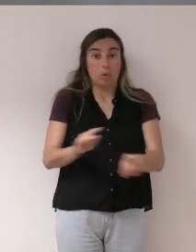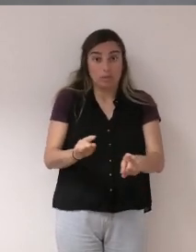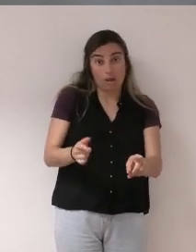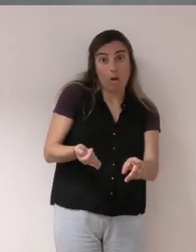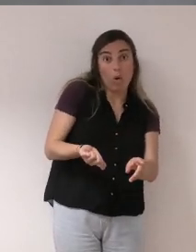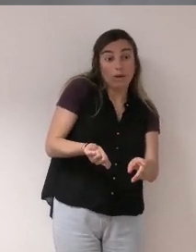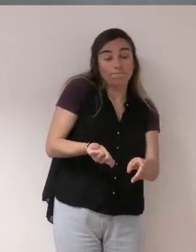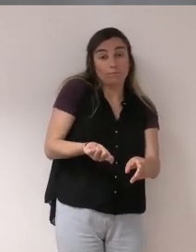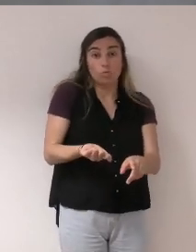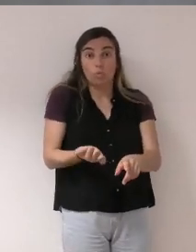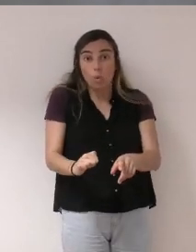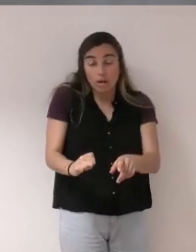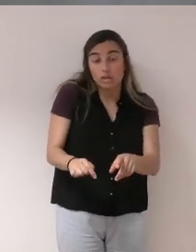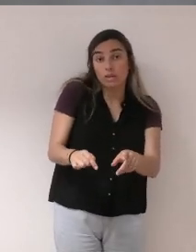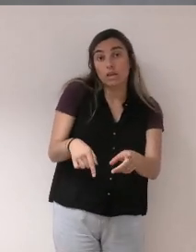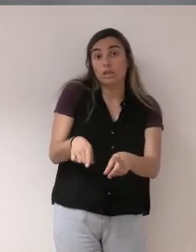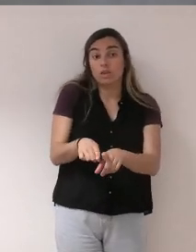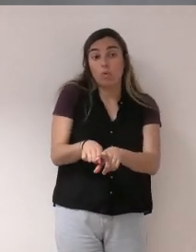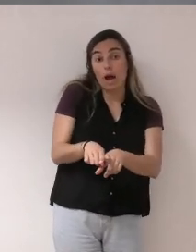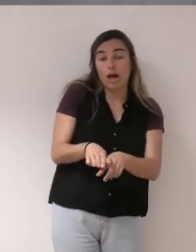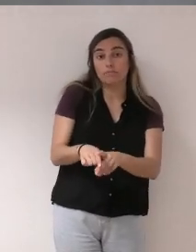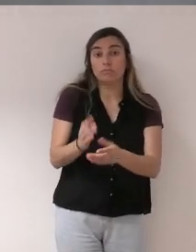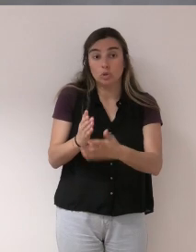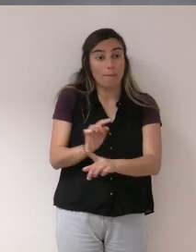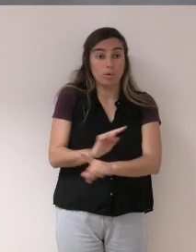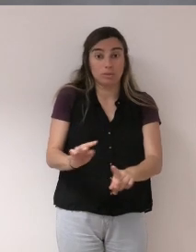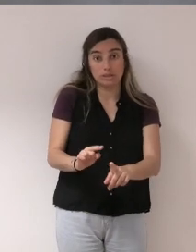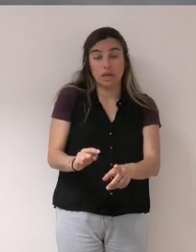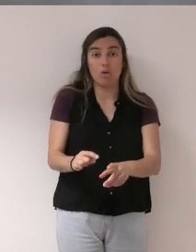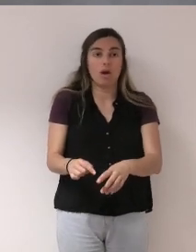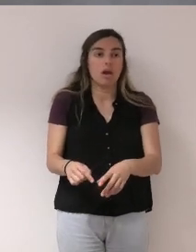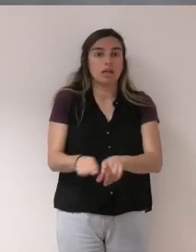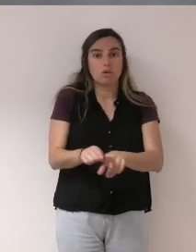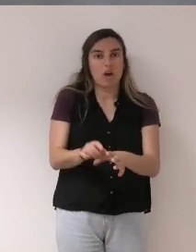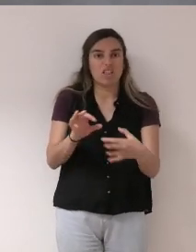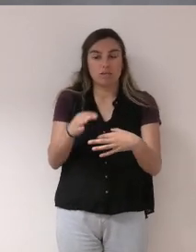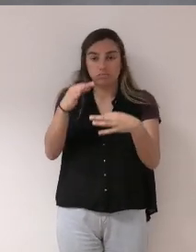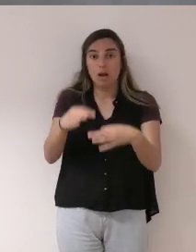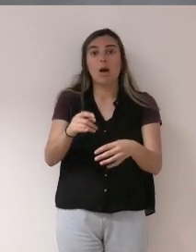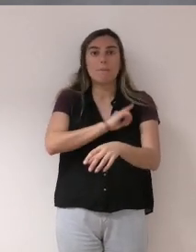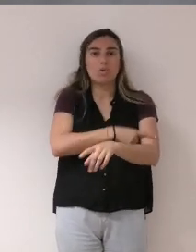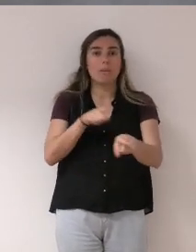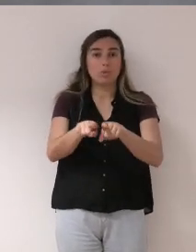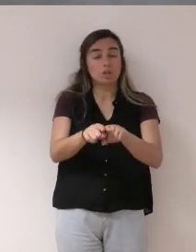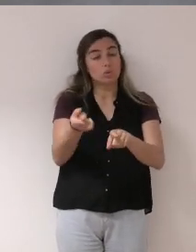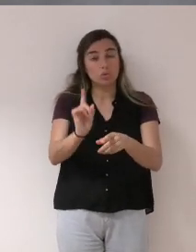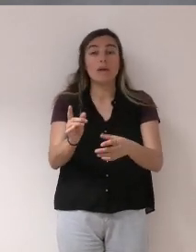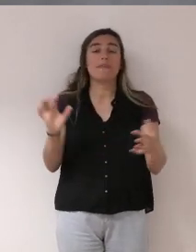não de posturas censórias tradicionais fundadas em poderes políticos, mas fundadas em